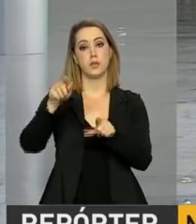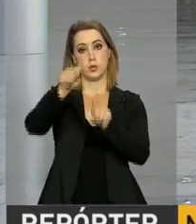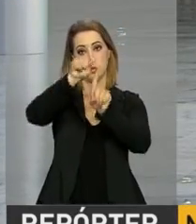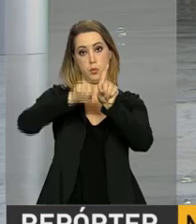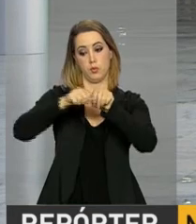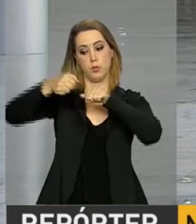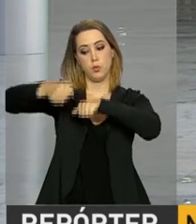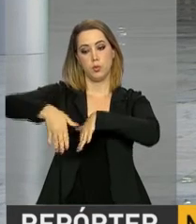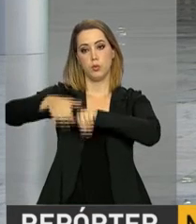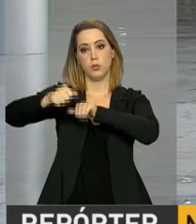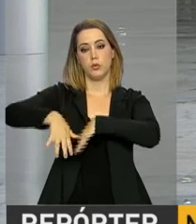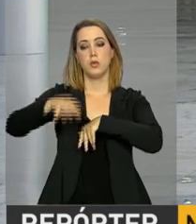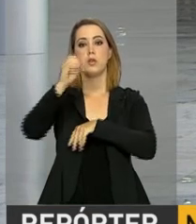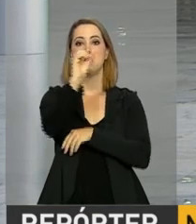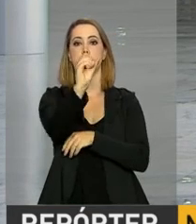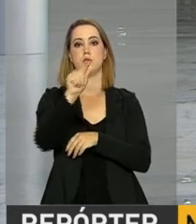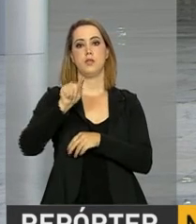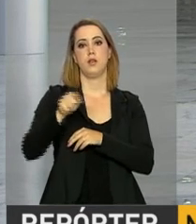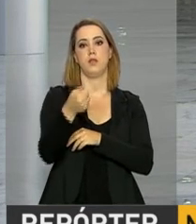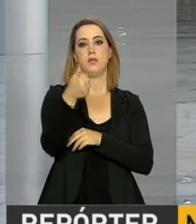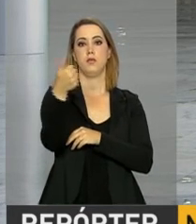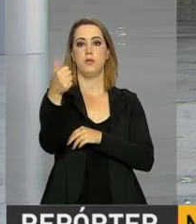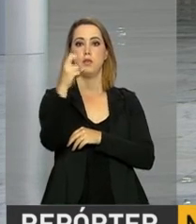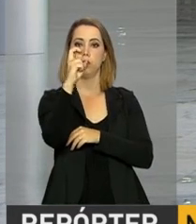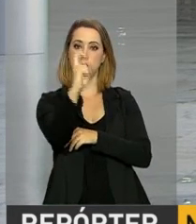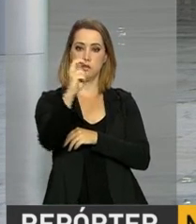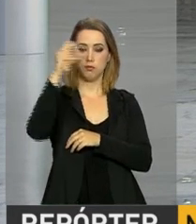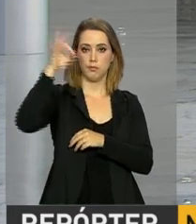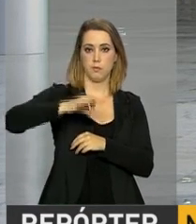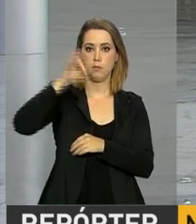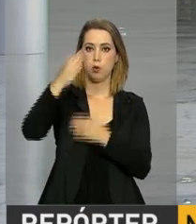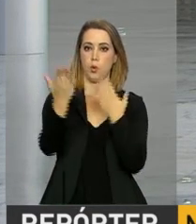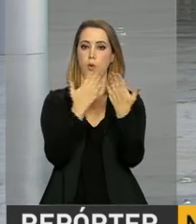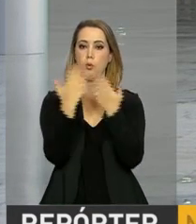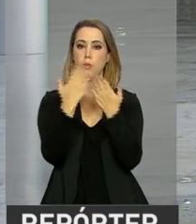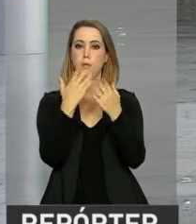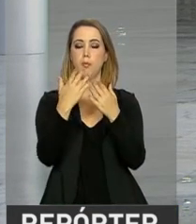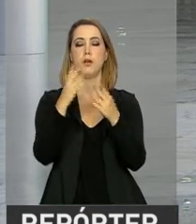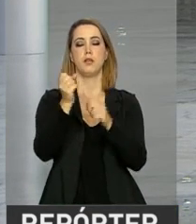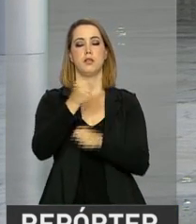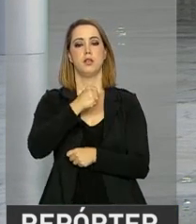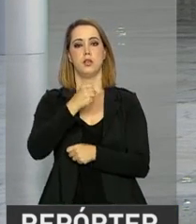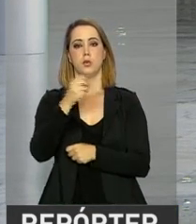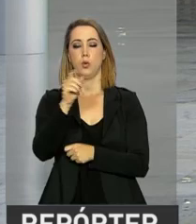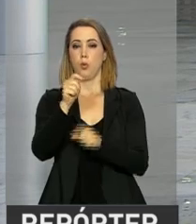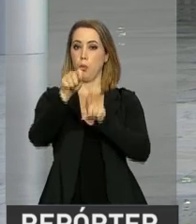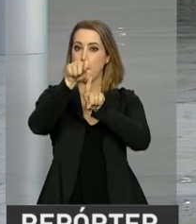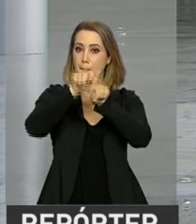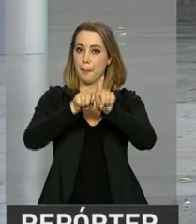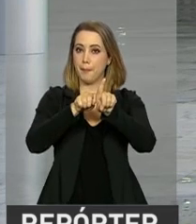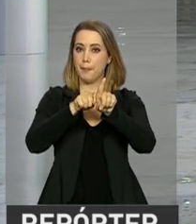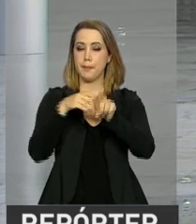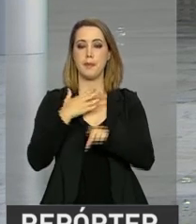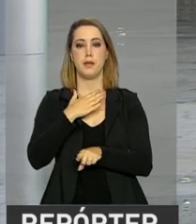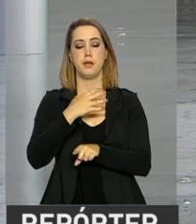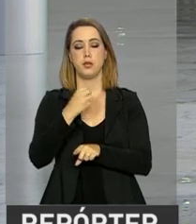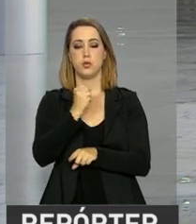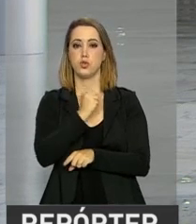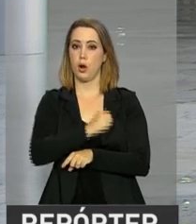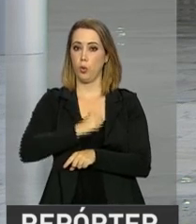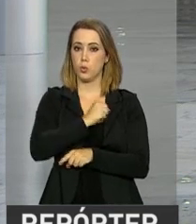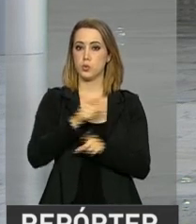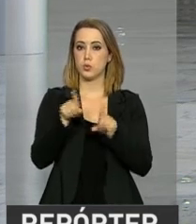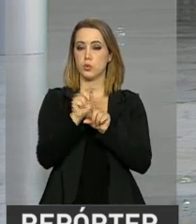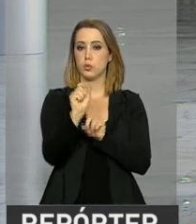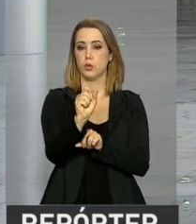0,15 por cento em comparação com agosto o número faz parte do índice de atividade econômica do banco central que